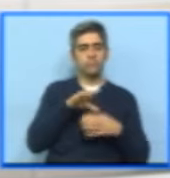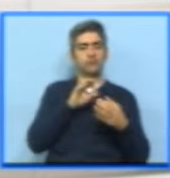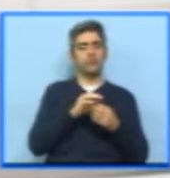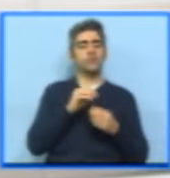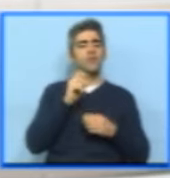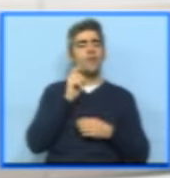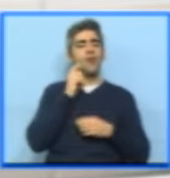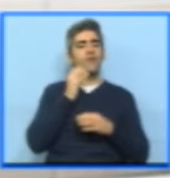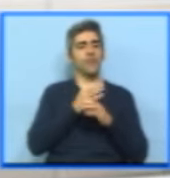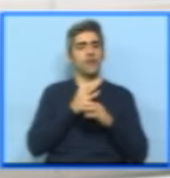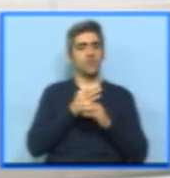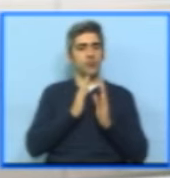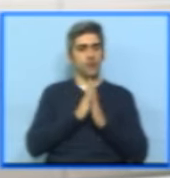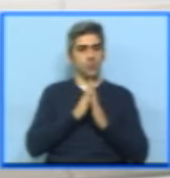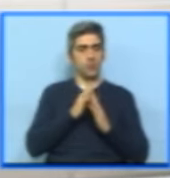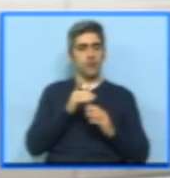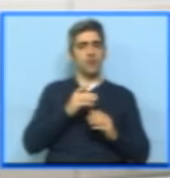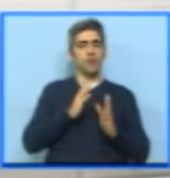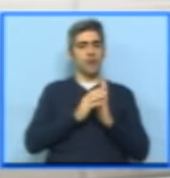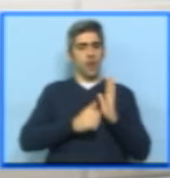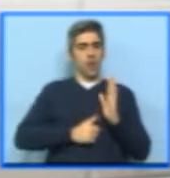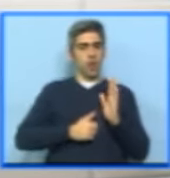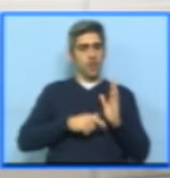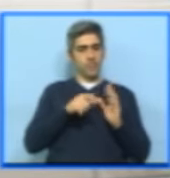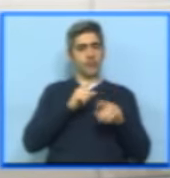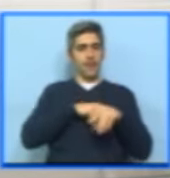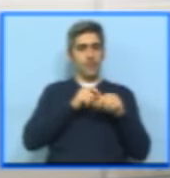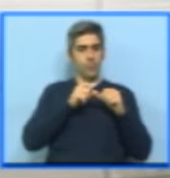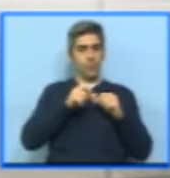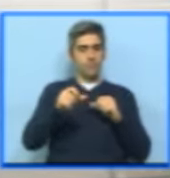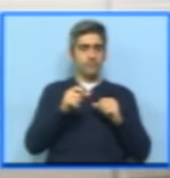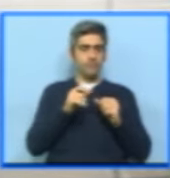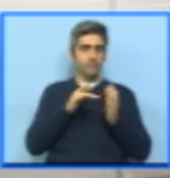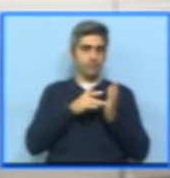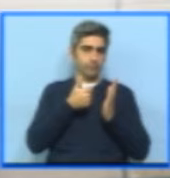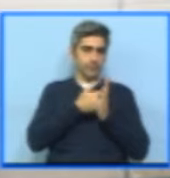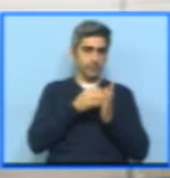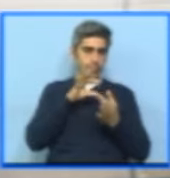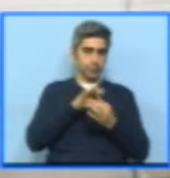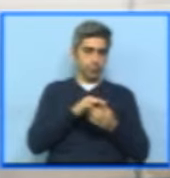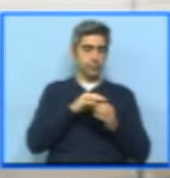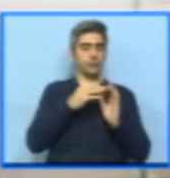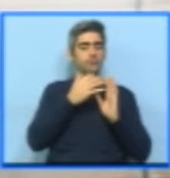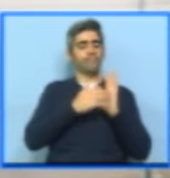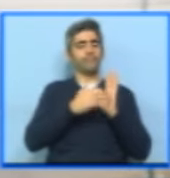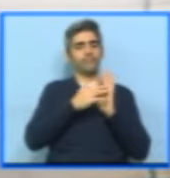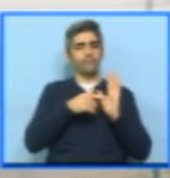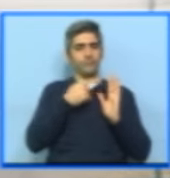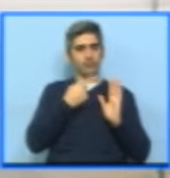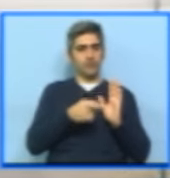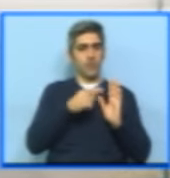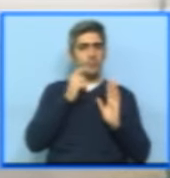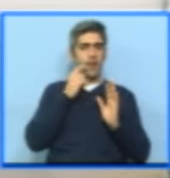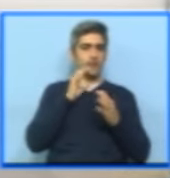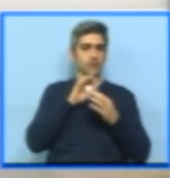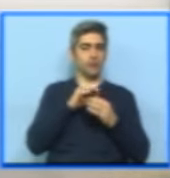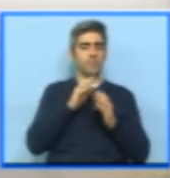Católica vive esse tempo litúrgico que se chama Quaresma e que encontra nas mensagens dos textos da Bíblia, lidos nas missas de cada